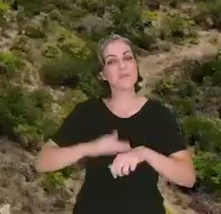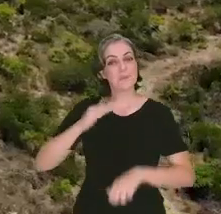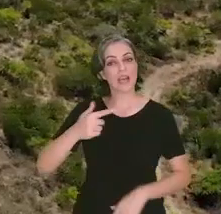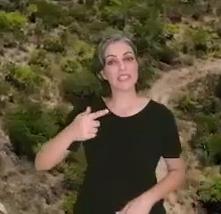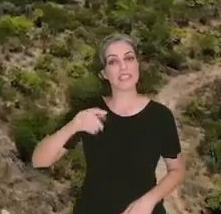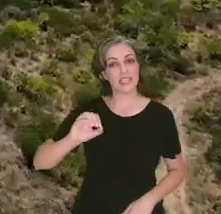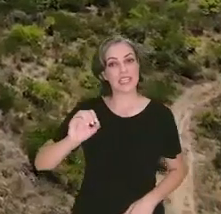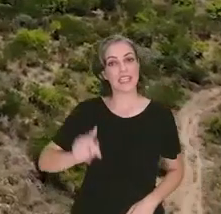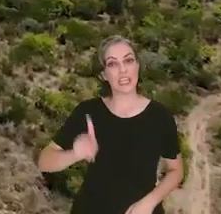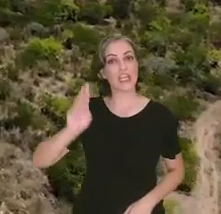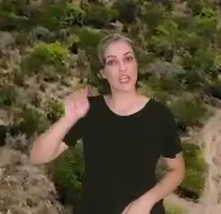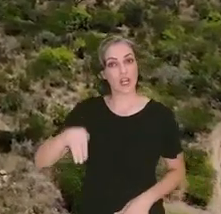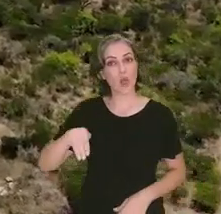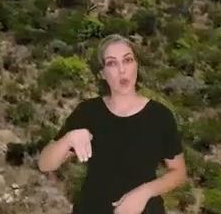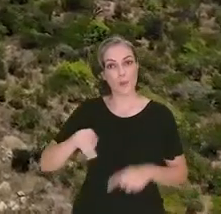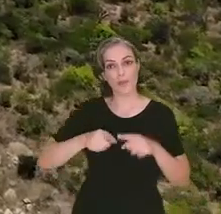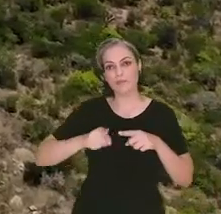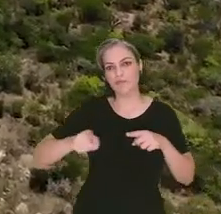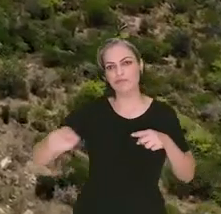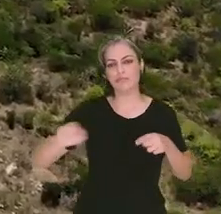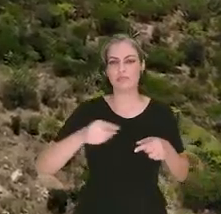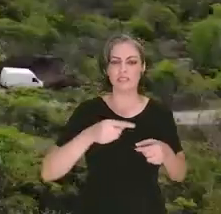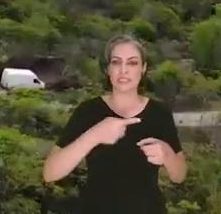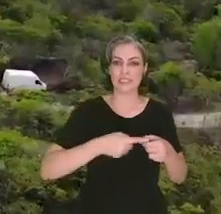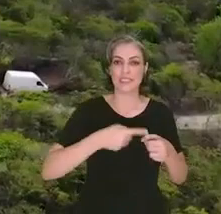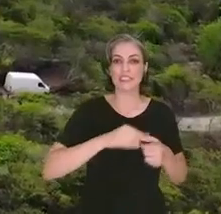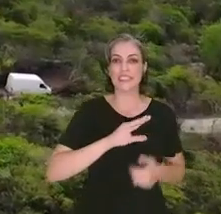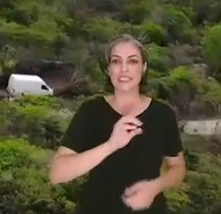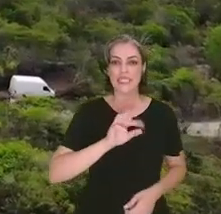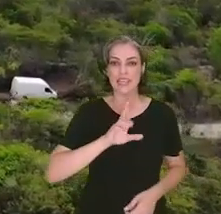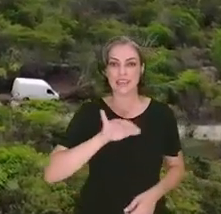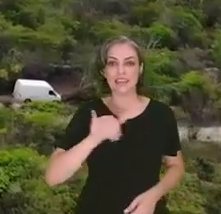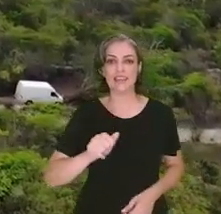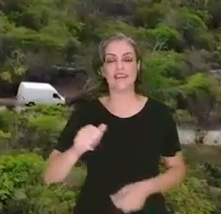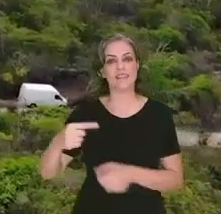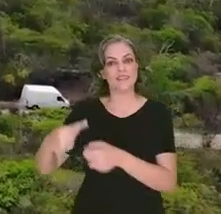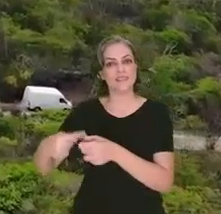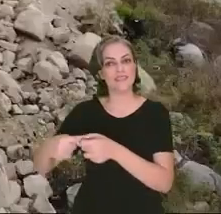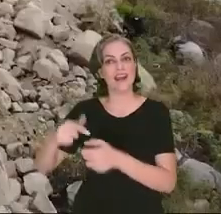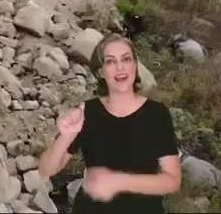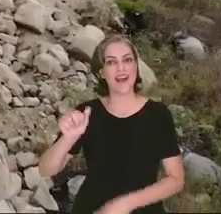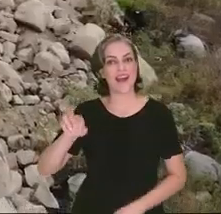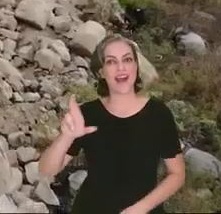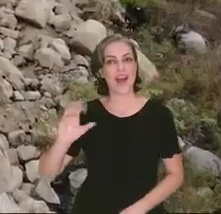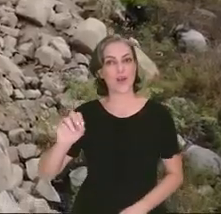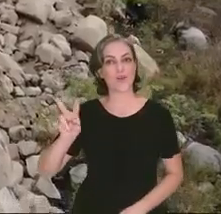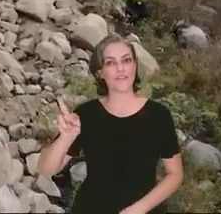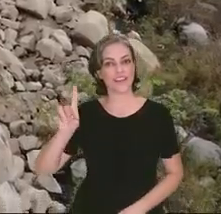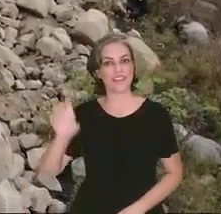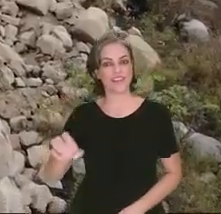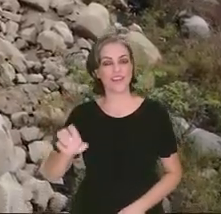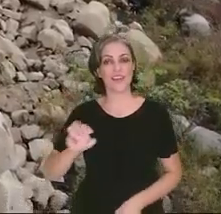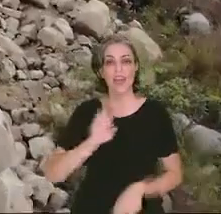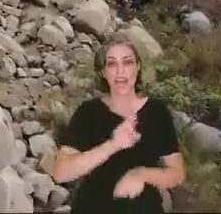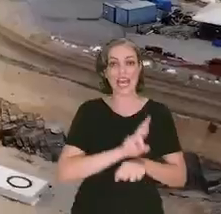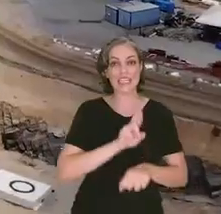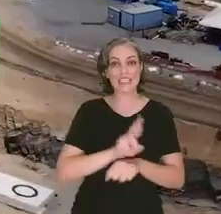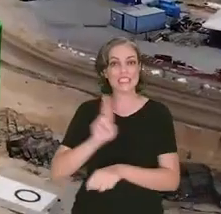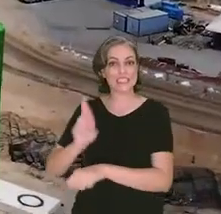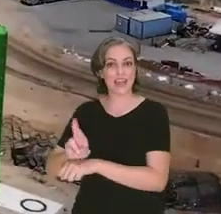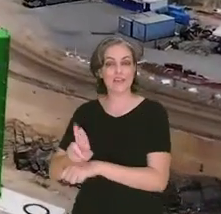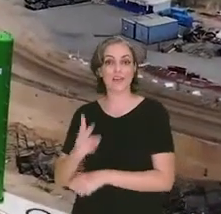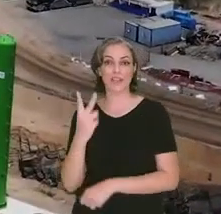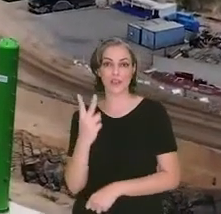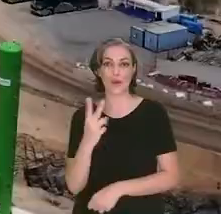mesmo são mais de 70 km de extensão cruzando os municípios de Sertânia e Arcoverde foram